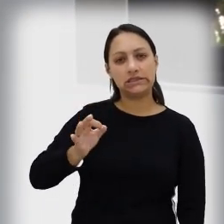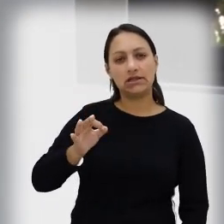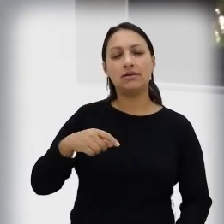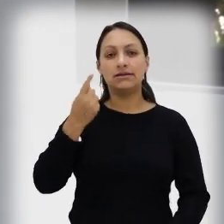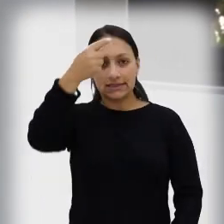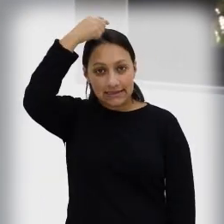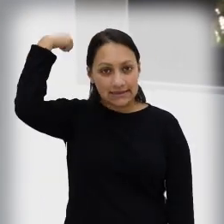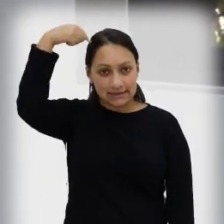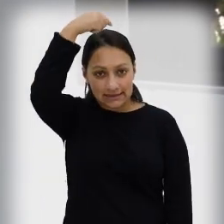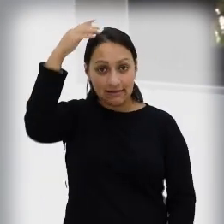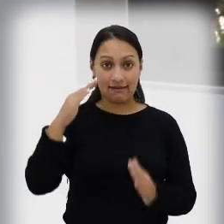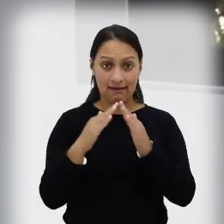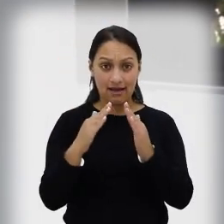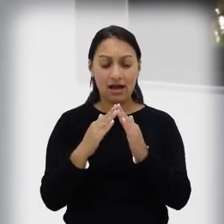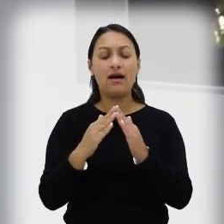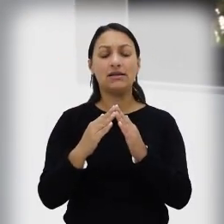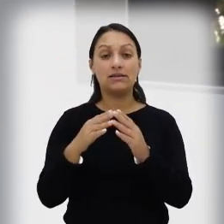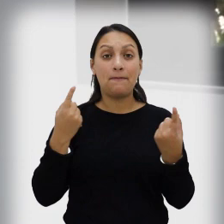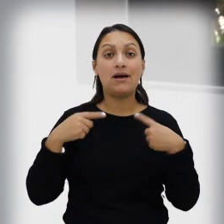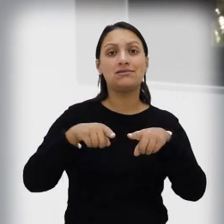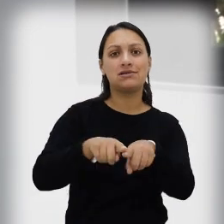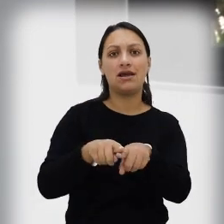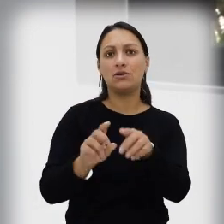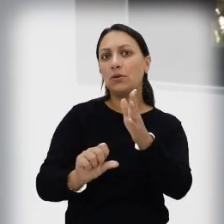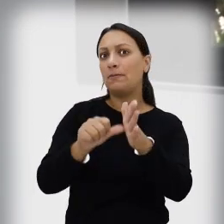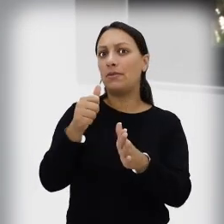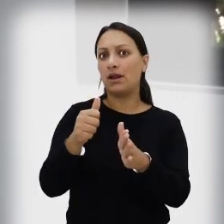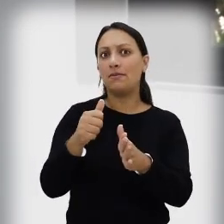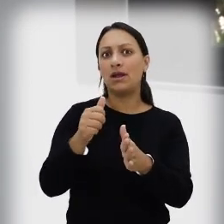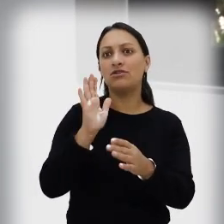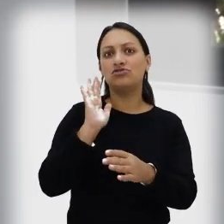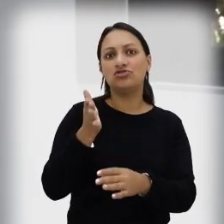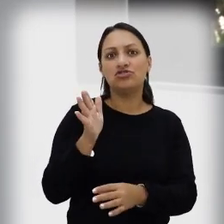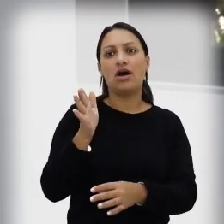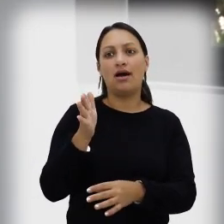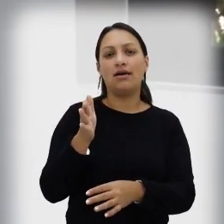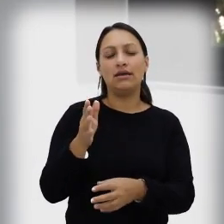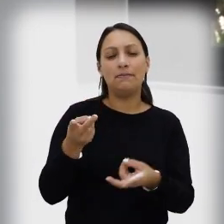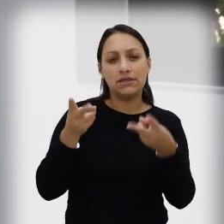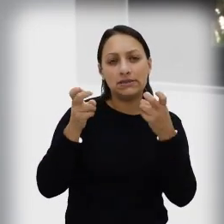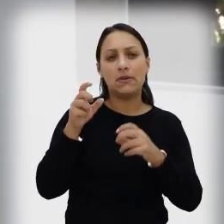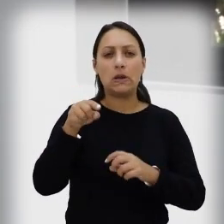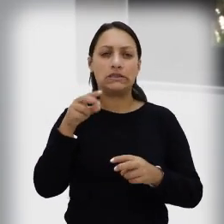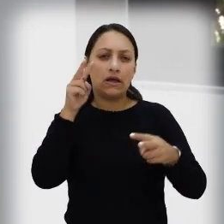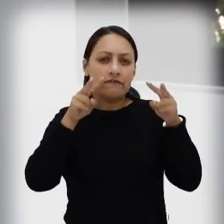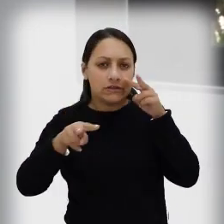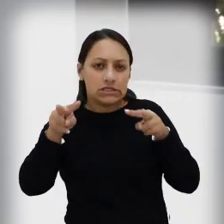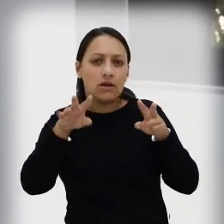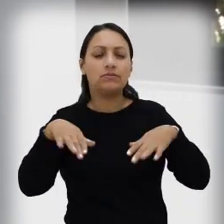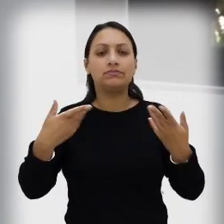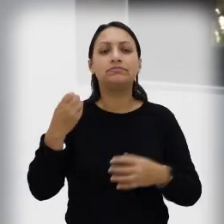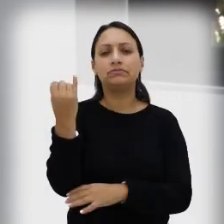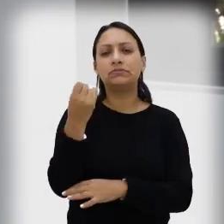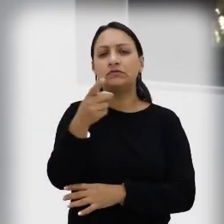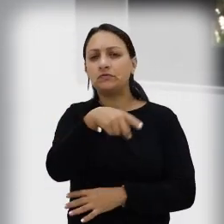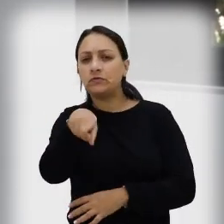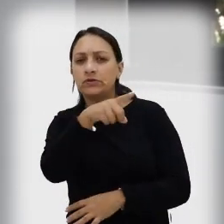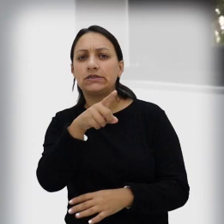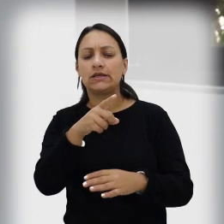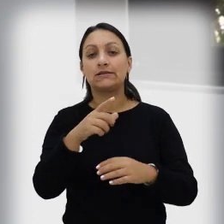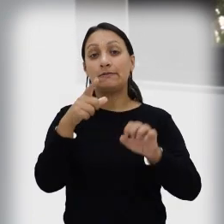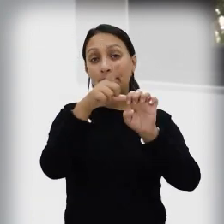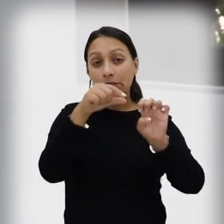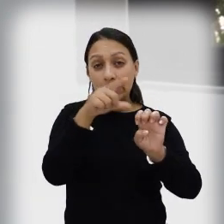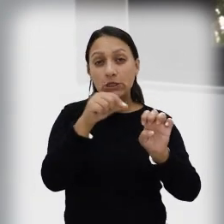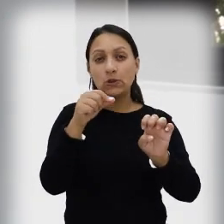Casa é nosso parceiro desde a primeira edição e tem percebido essa visão. É importante vocês que são, né, os empreendedores aí das startups